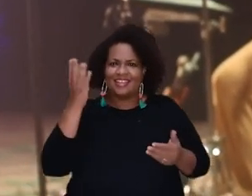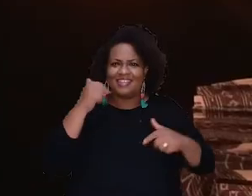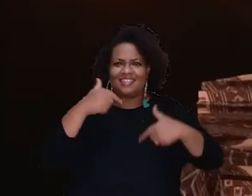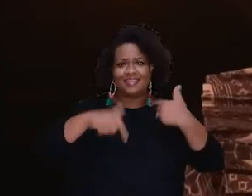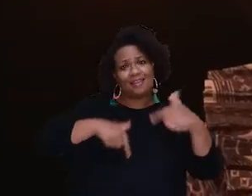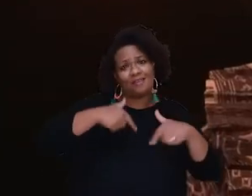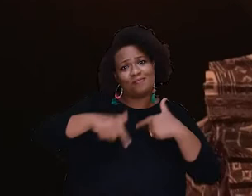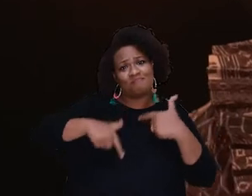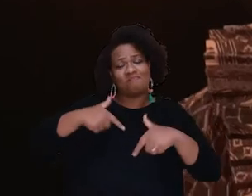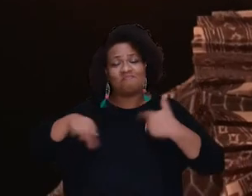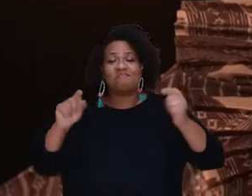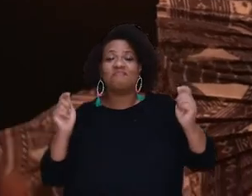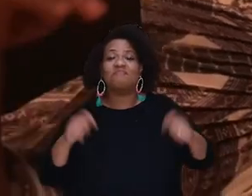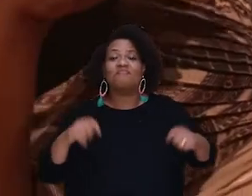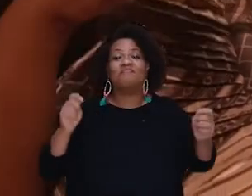trabalhar.